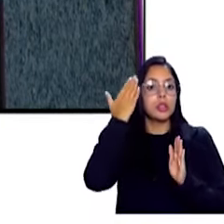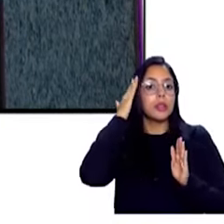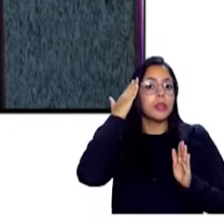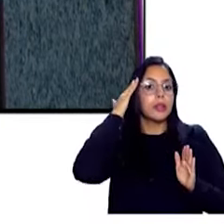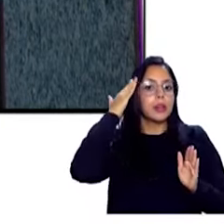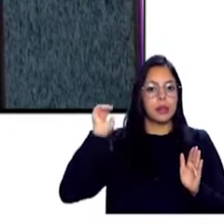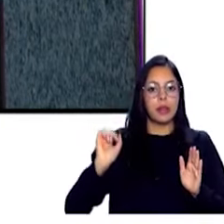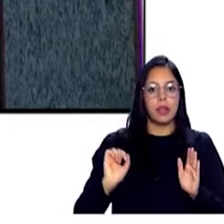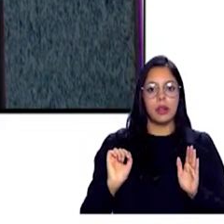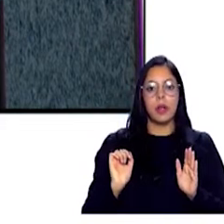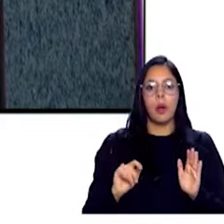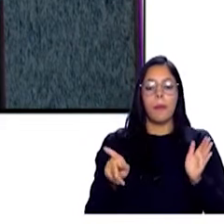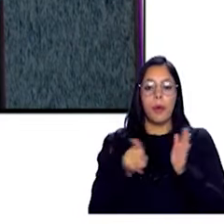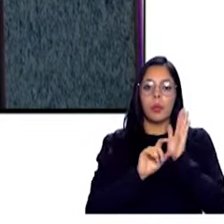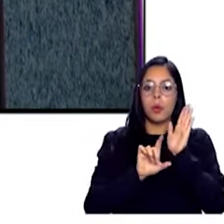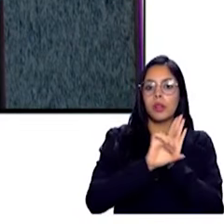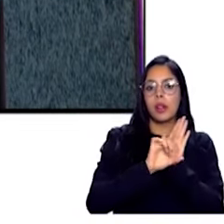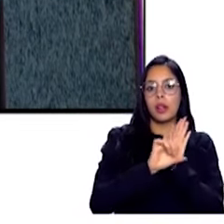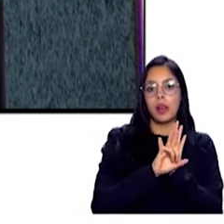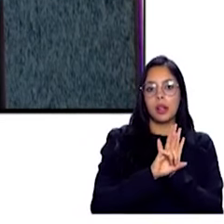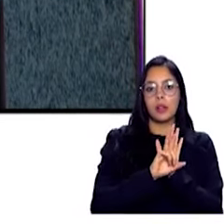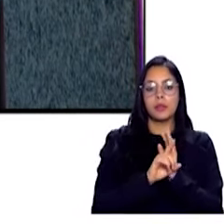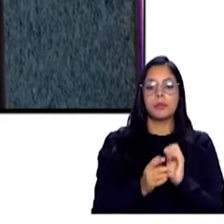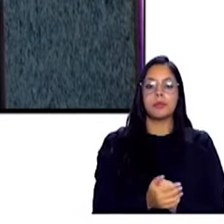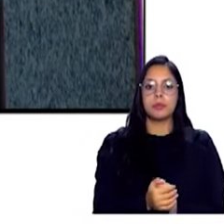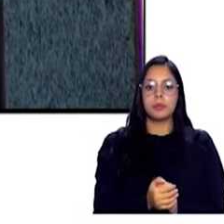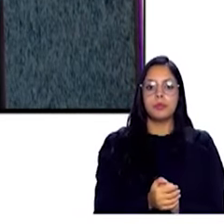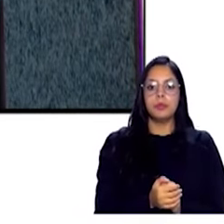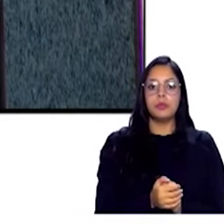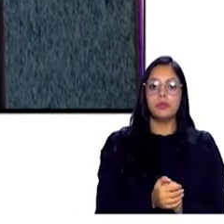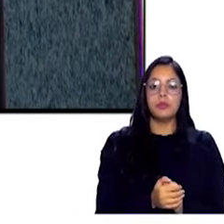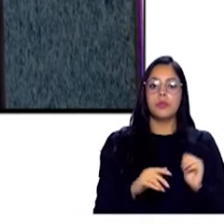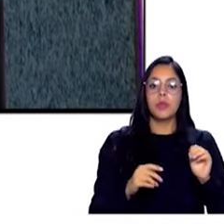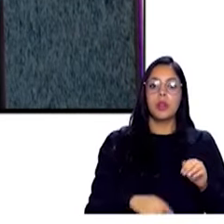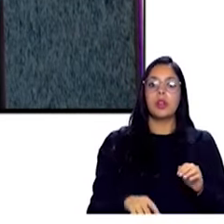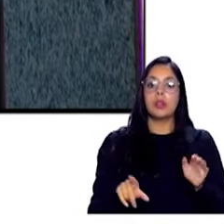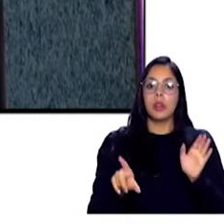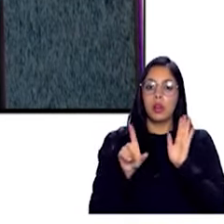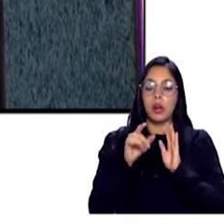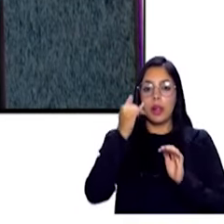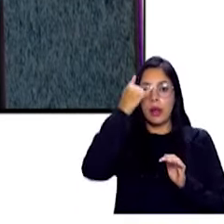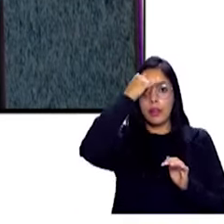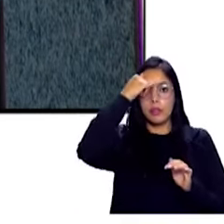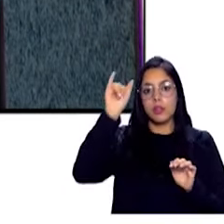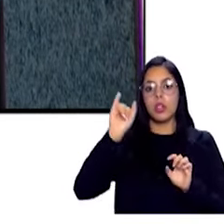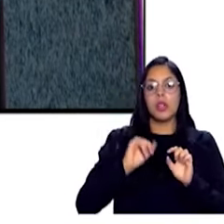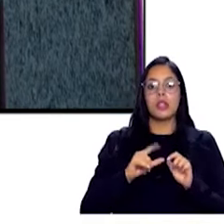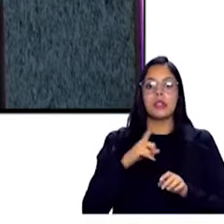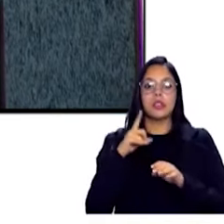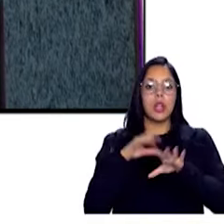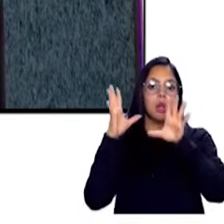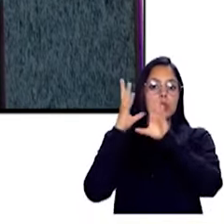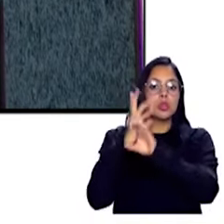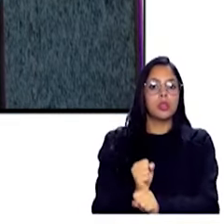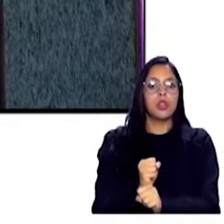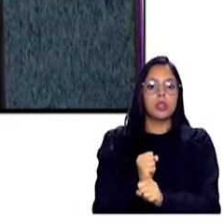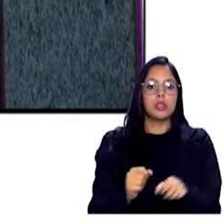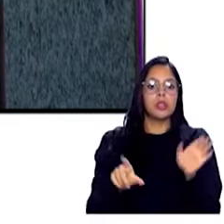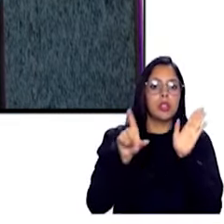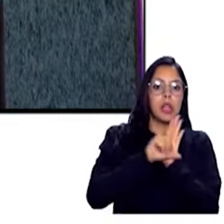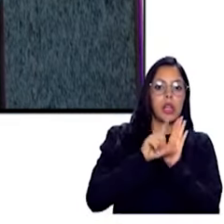interpretação e não o dispositivo com isso ela evita diante do acúmulo de legislação